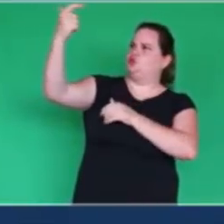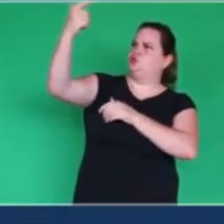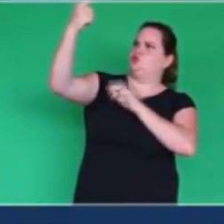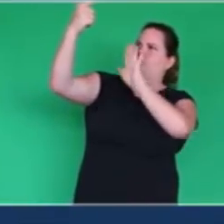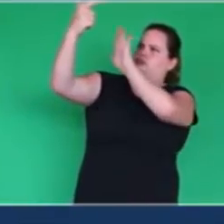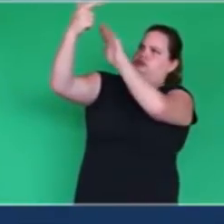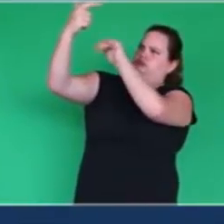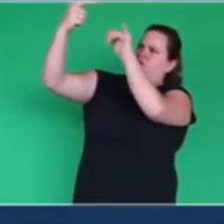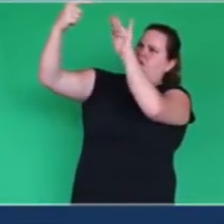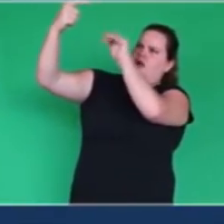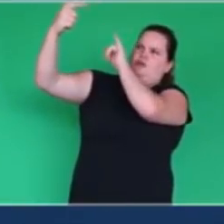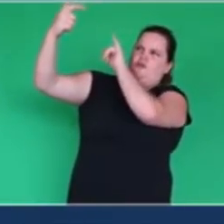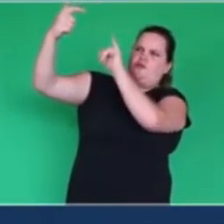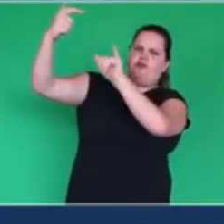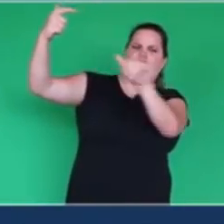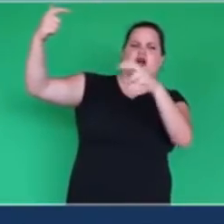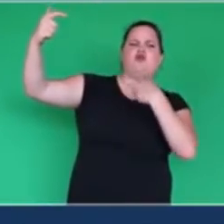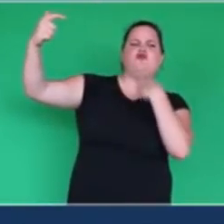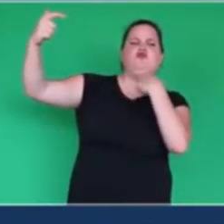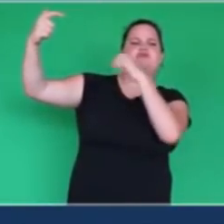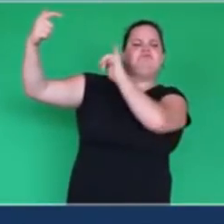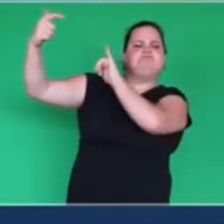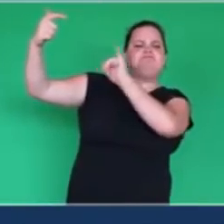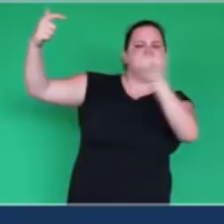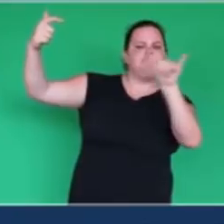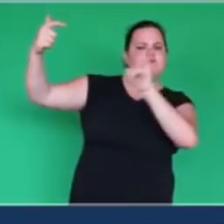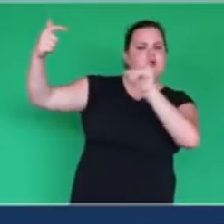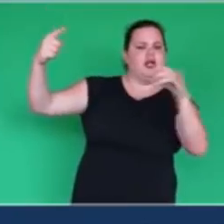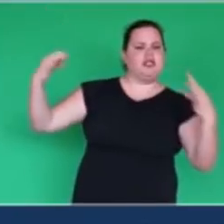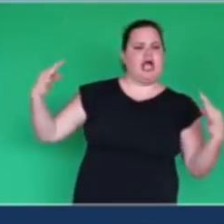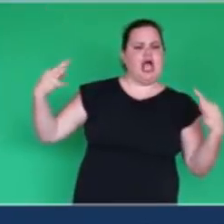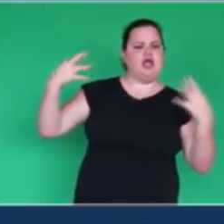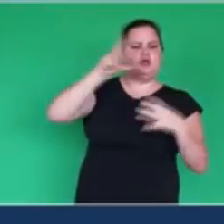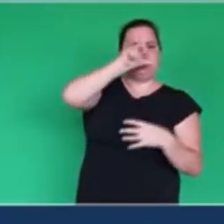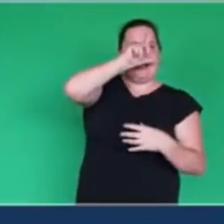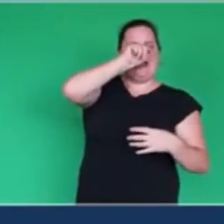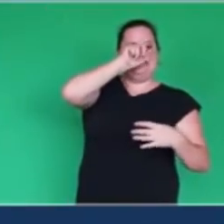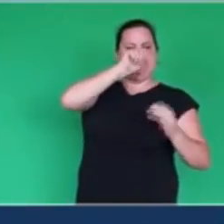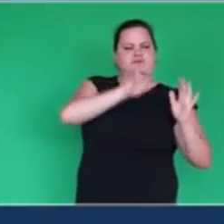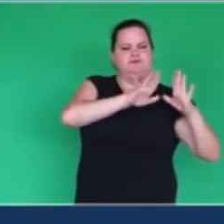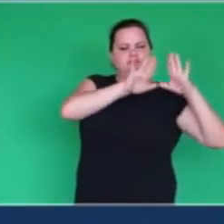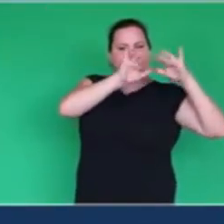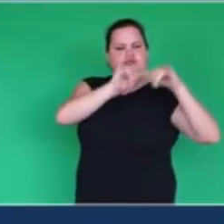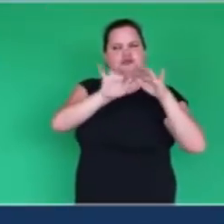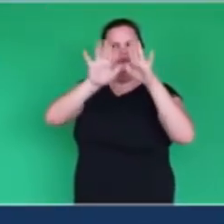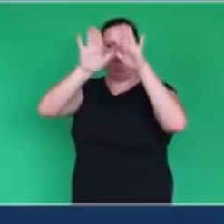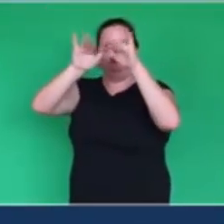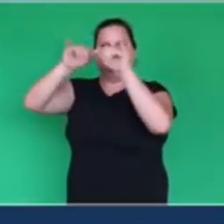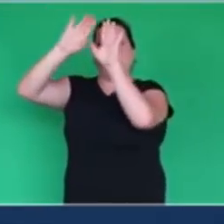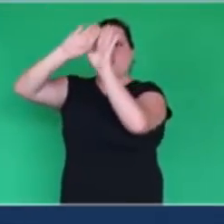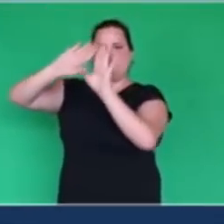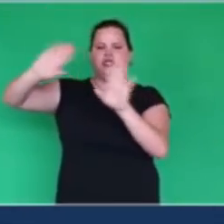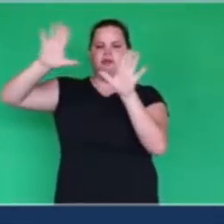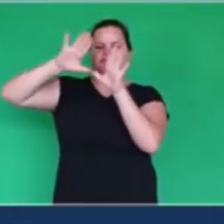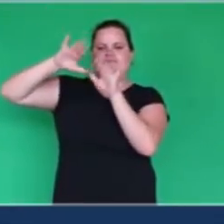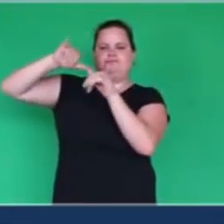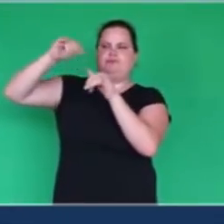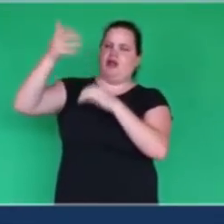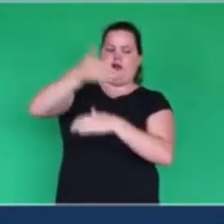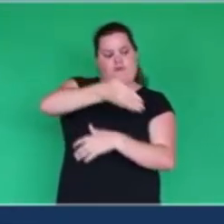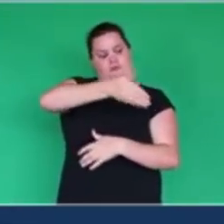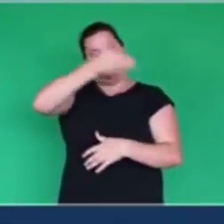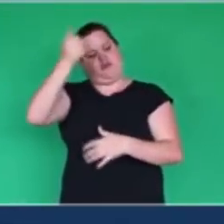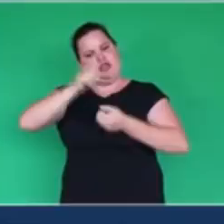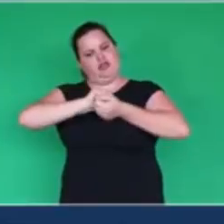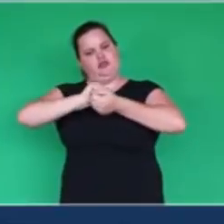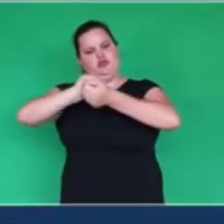grande voz, dizendo a todas as aves que voavam pelo meio do céu: vinde e